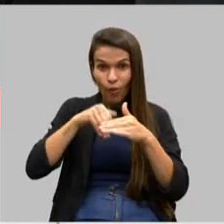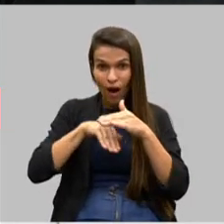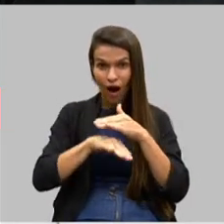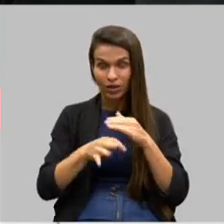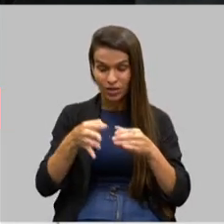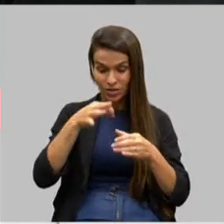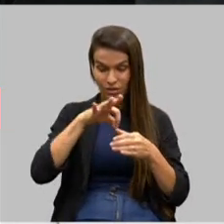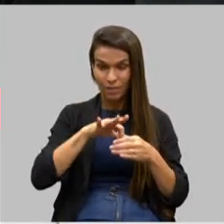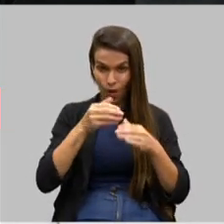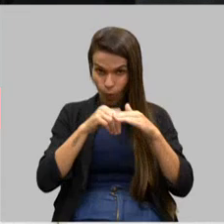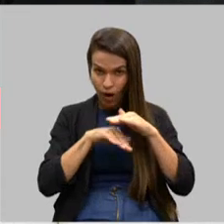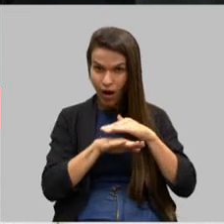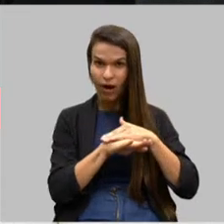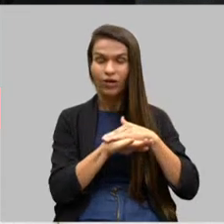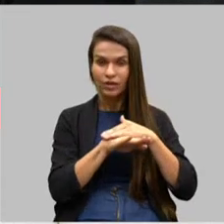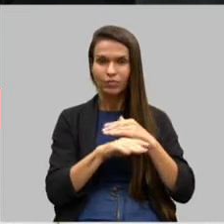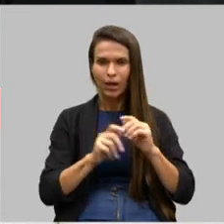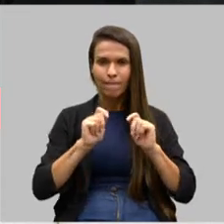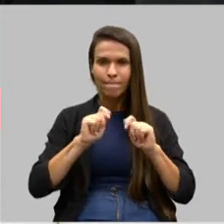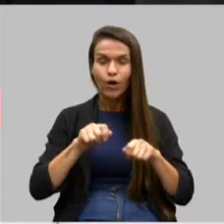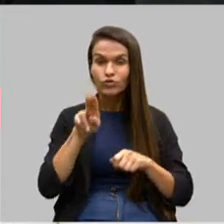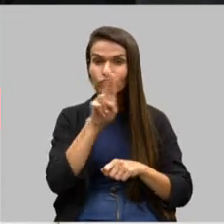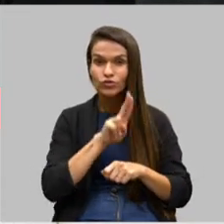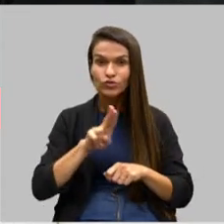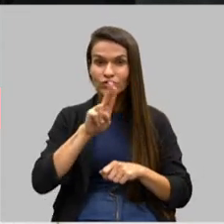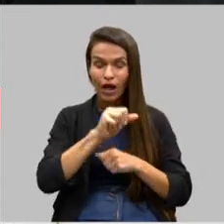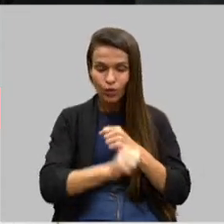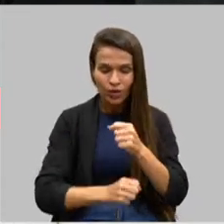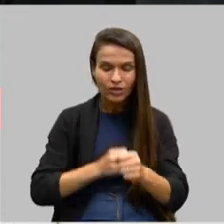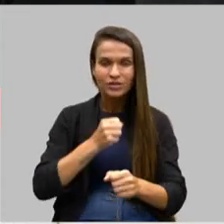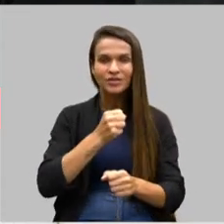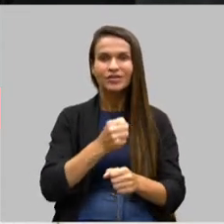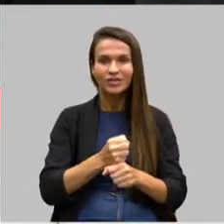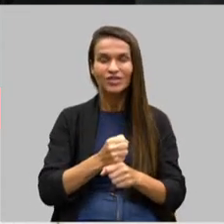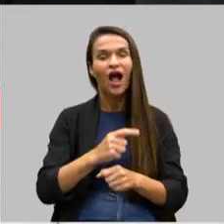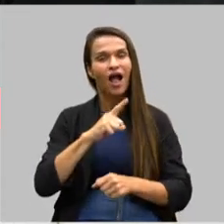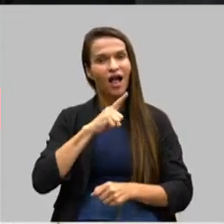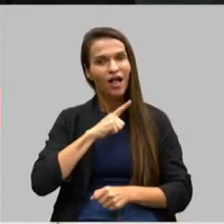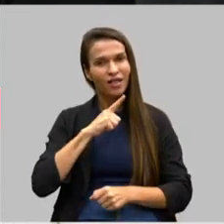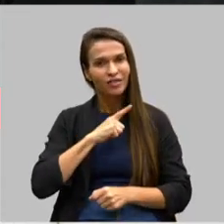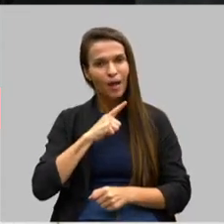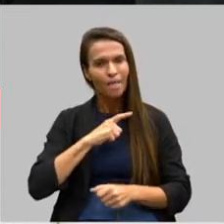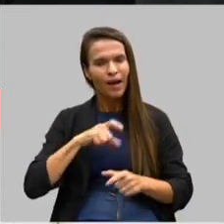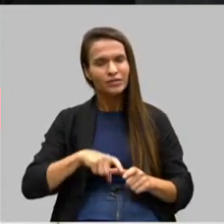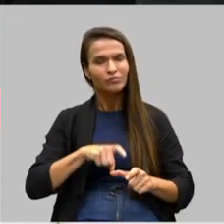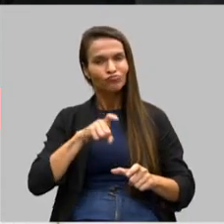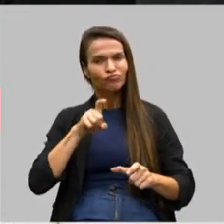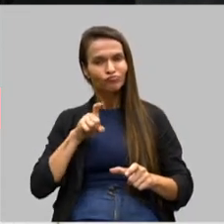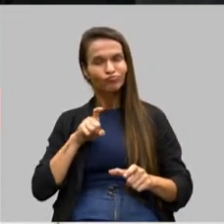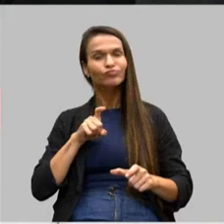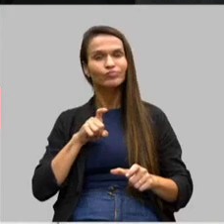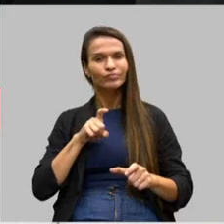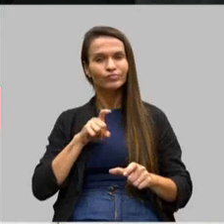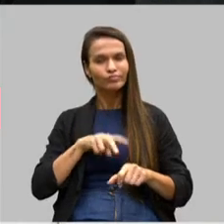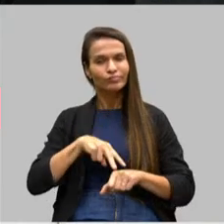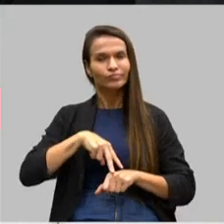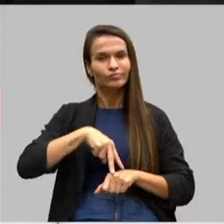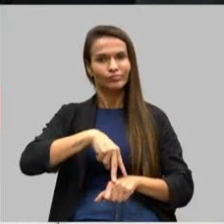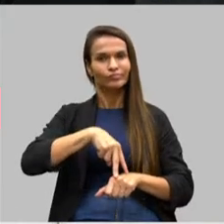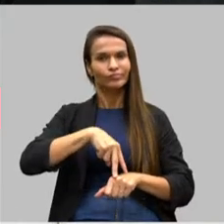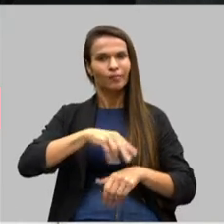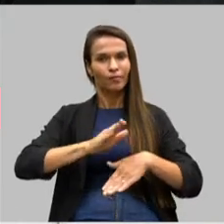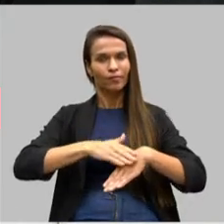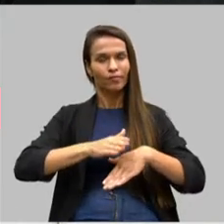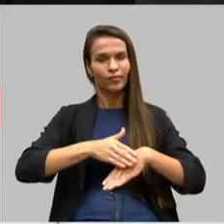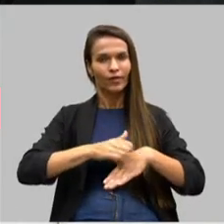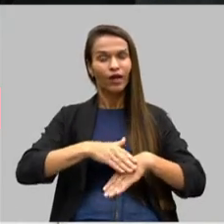semente para que ele possa usar no ano seguinte. Assim, ele tenha mais autonomia, uma autonomia maior em